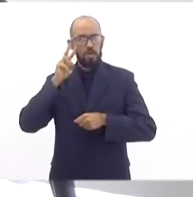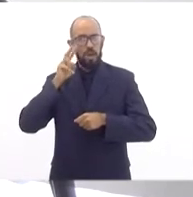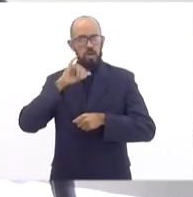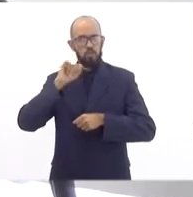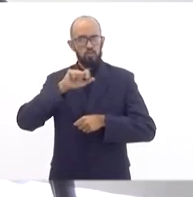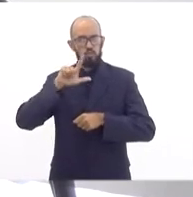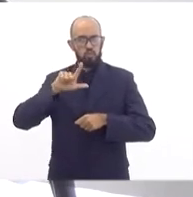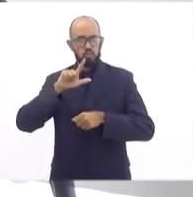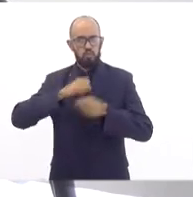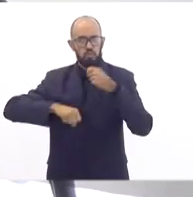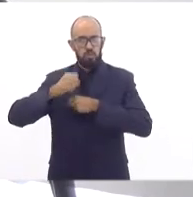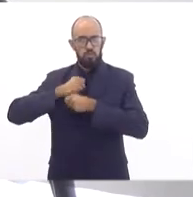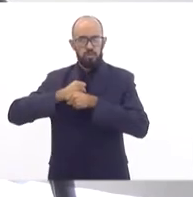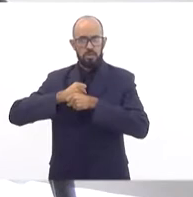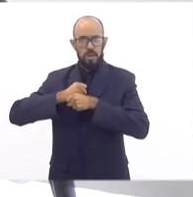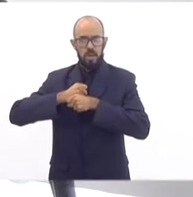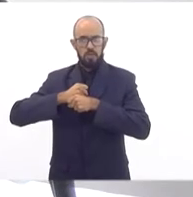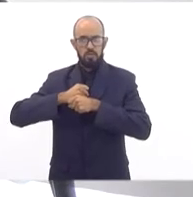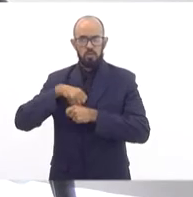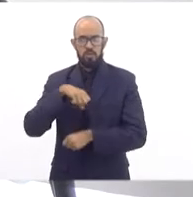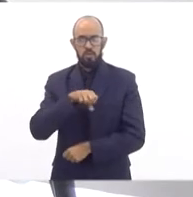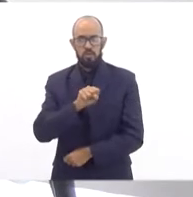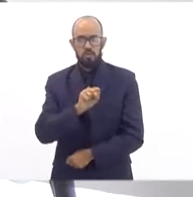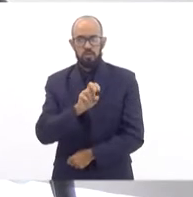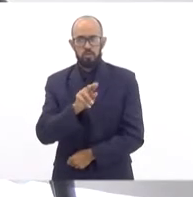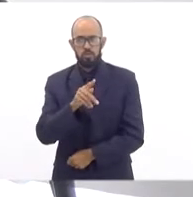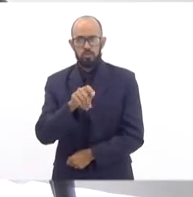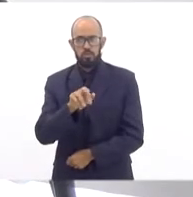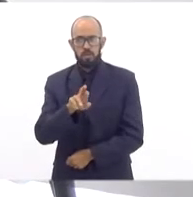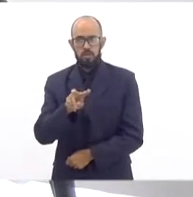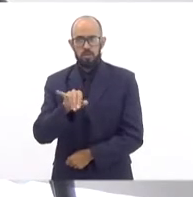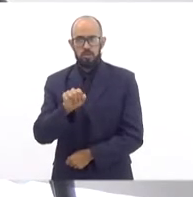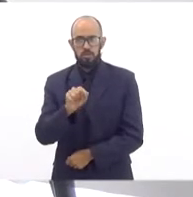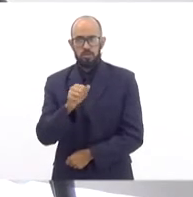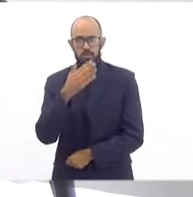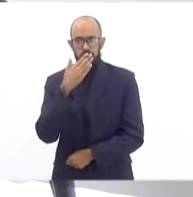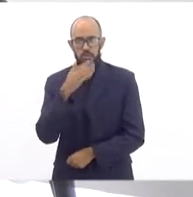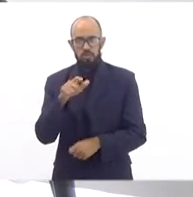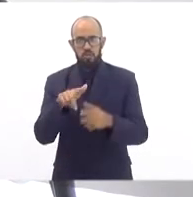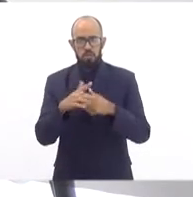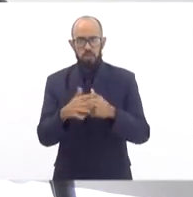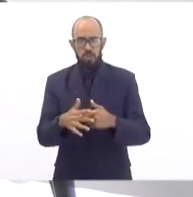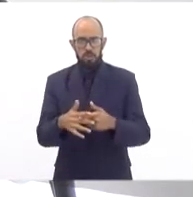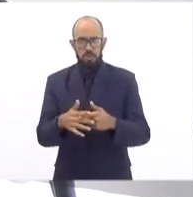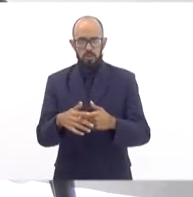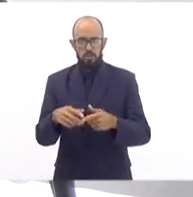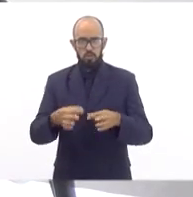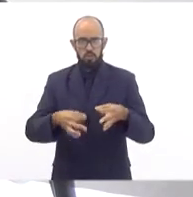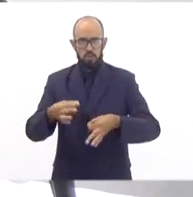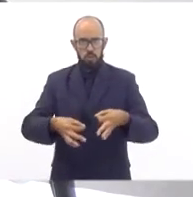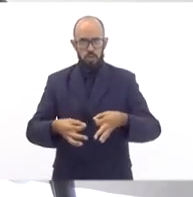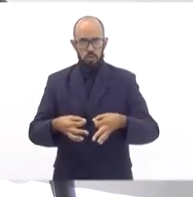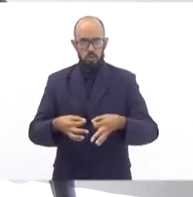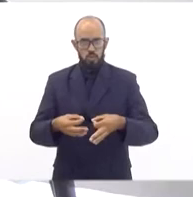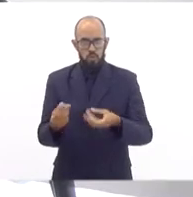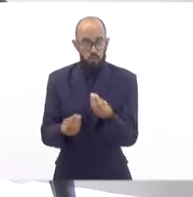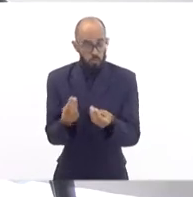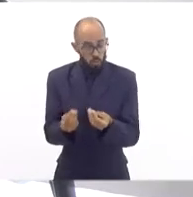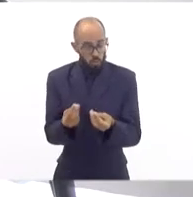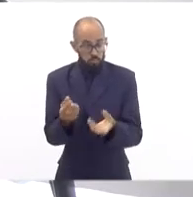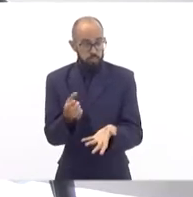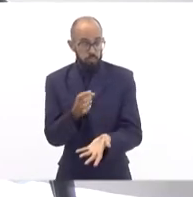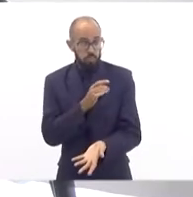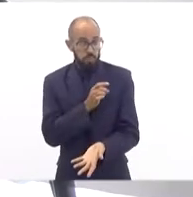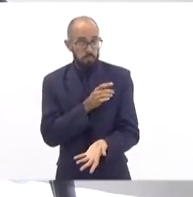engano, a Supervia pediu, entrou na justiça com pedido de recuperação judicial. Veja como é temerário, né? A gente tem uma